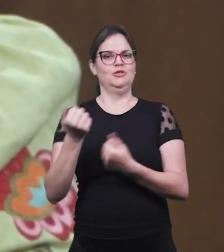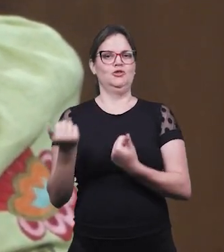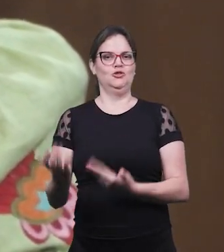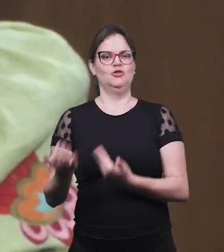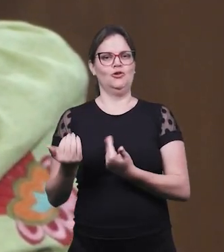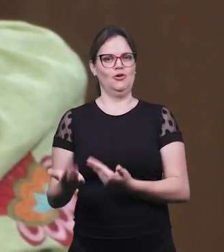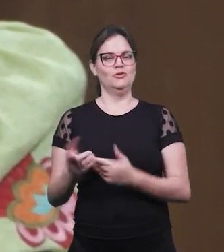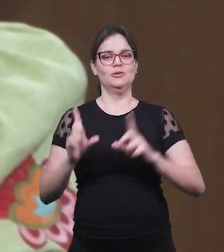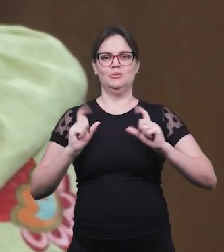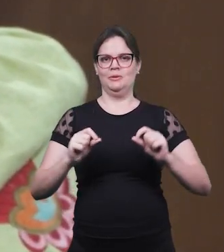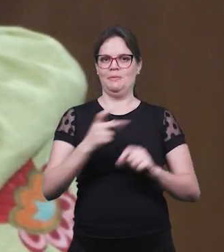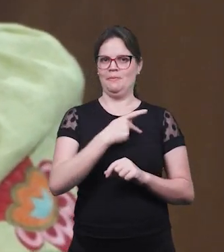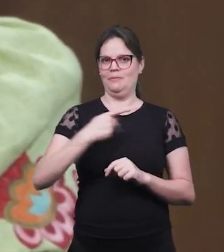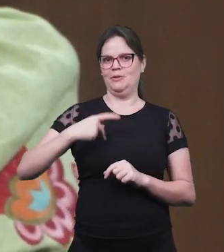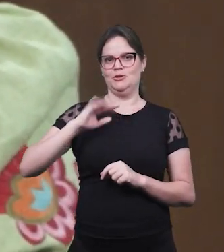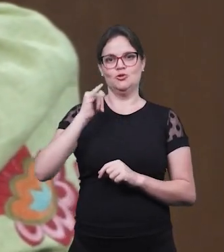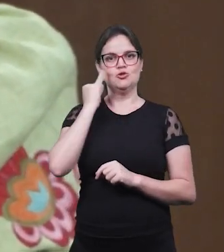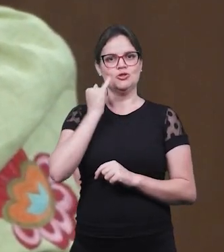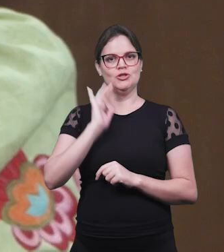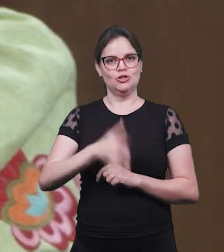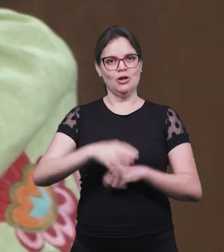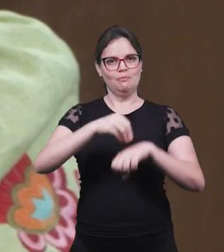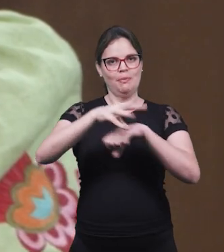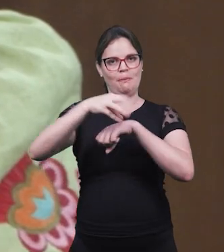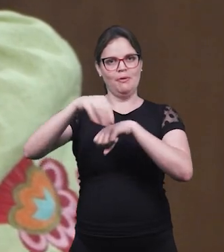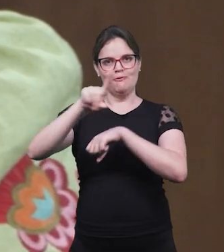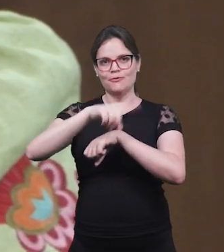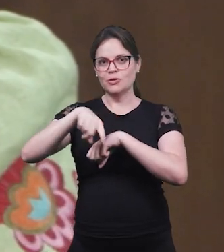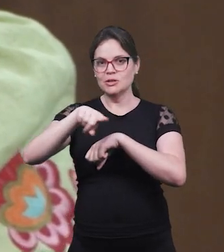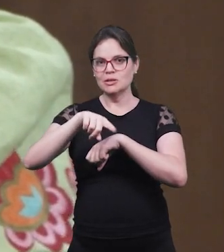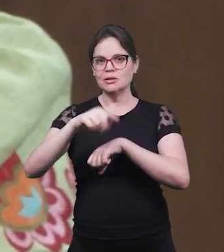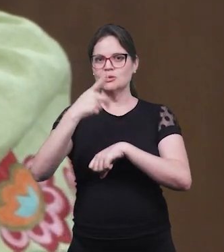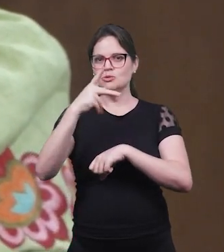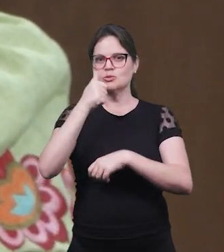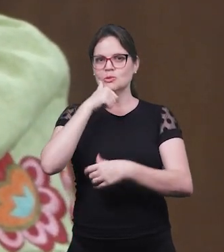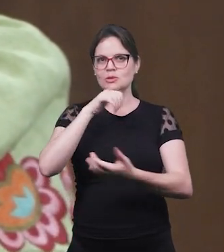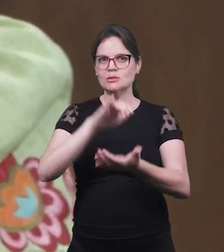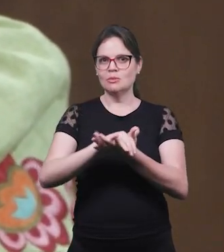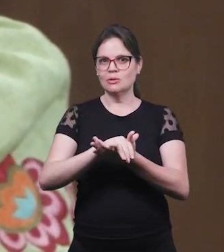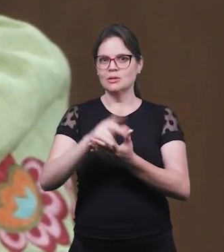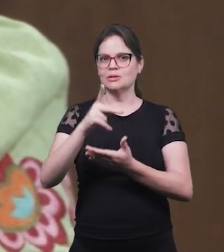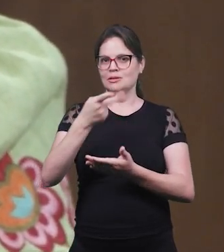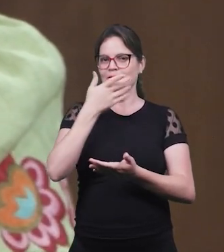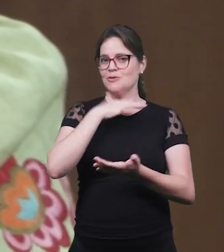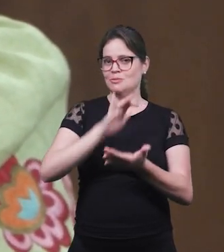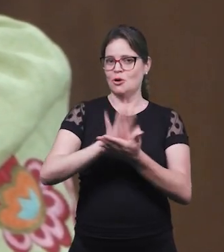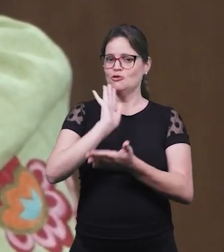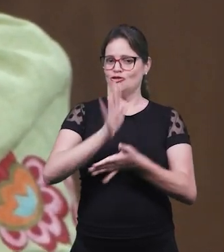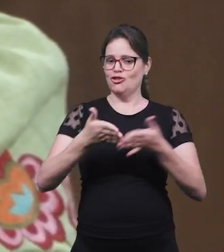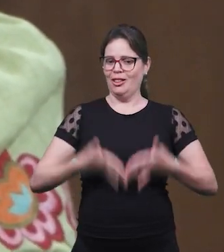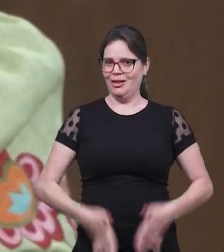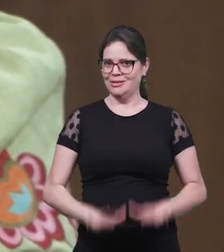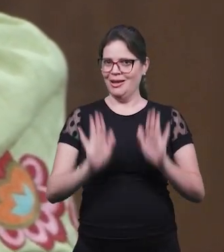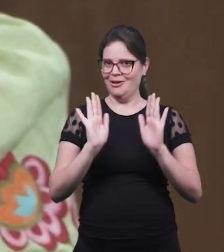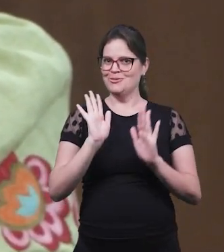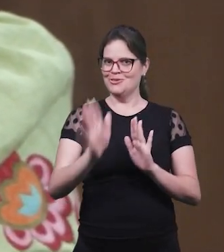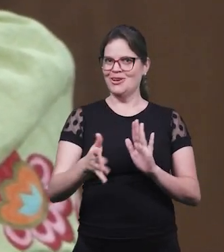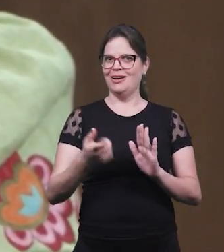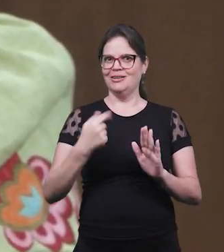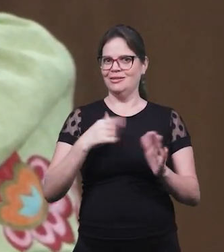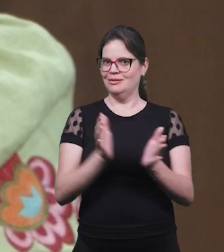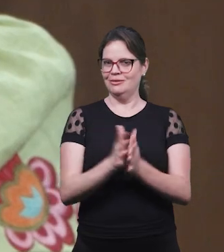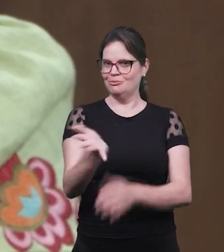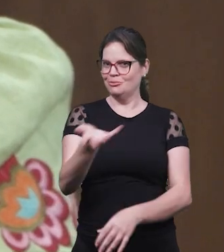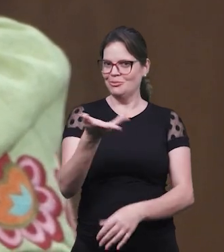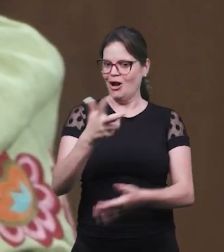o pastor Josias já compartilhou, jovens, sua esposa, seu esposo já nasceram. Então, se